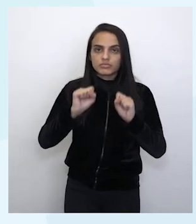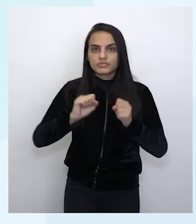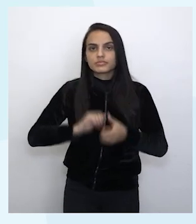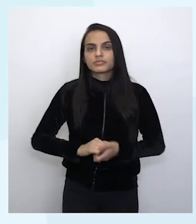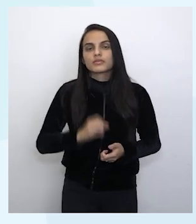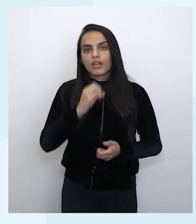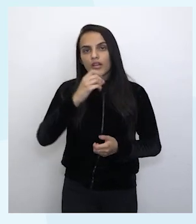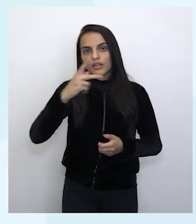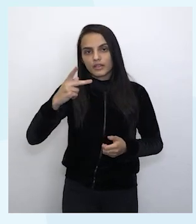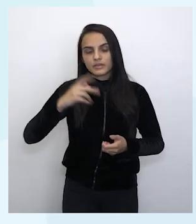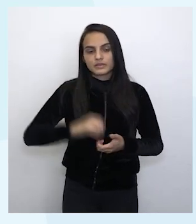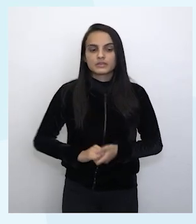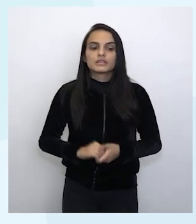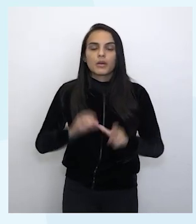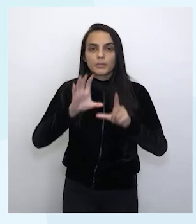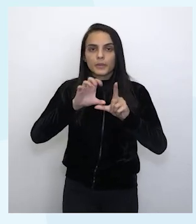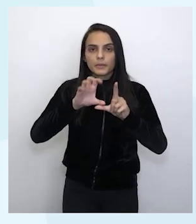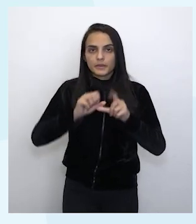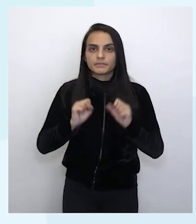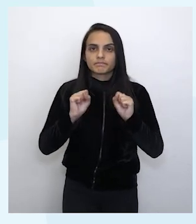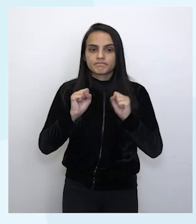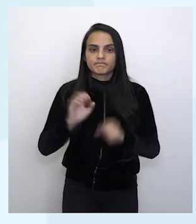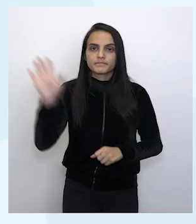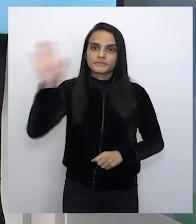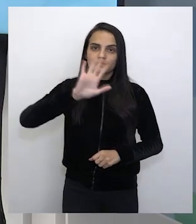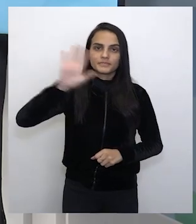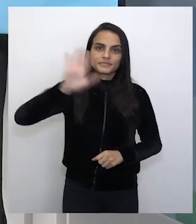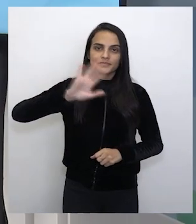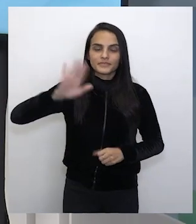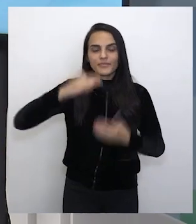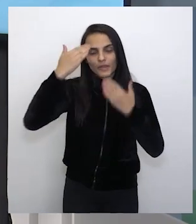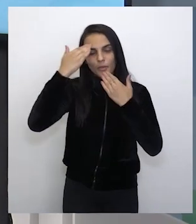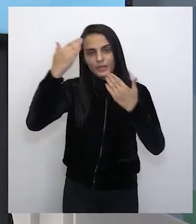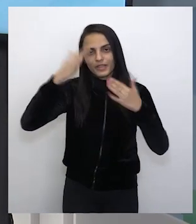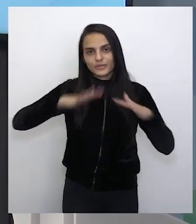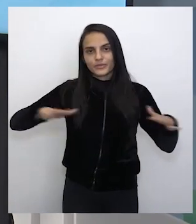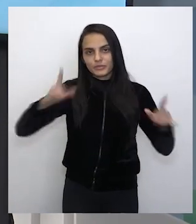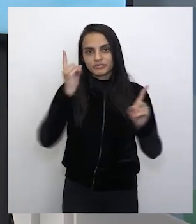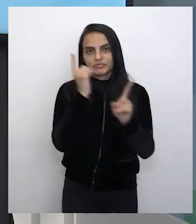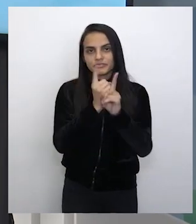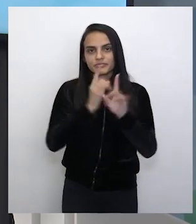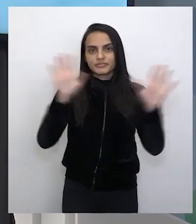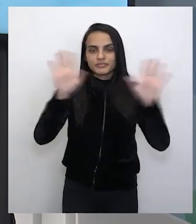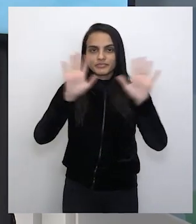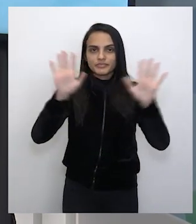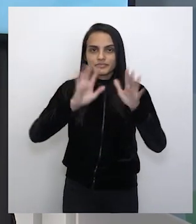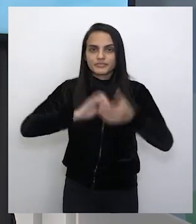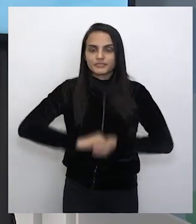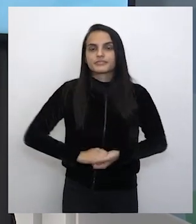ok? Aparece também um linkzinho, tá bom? Tchau para vocês, muito obrigada e a gente se vê. Bye, bye.